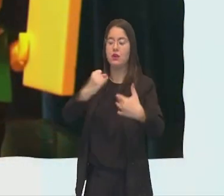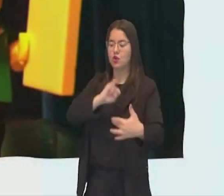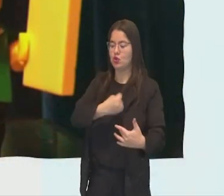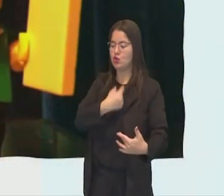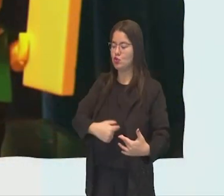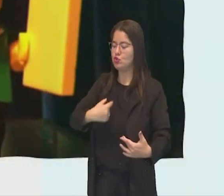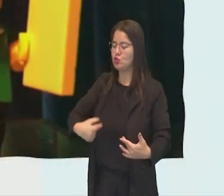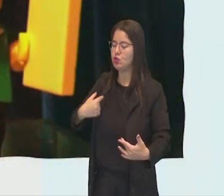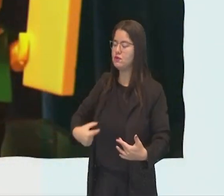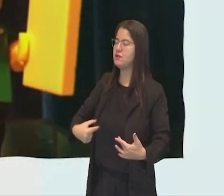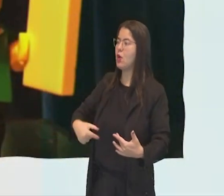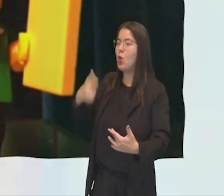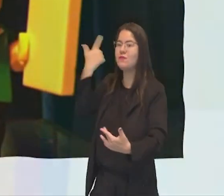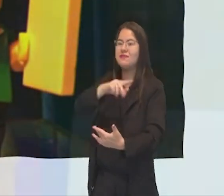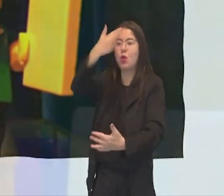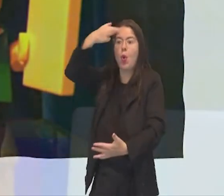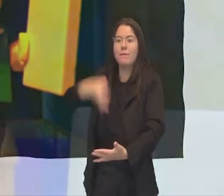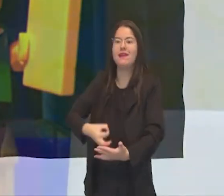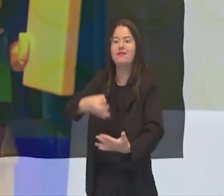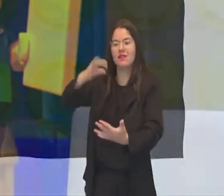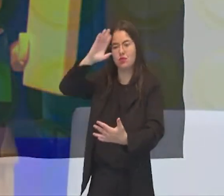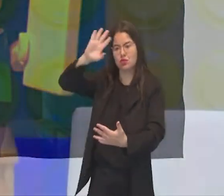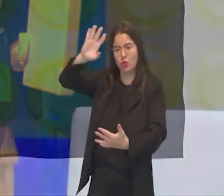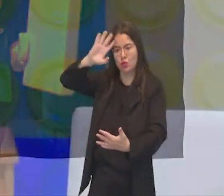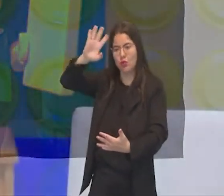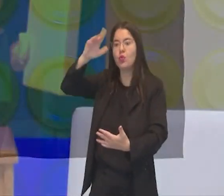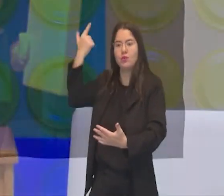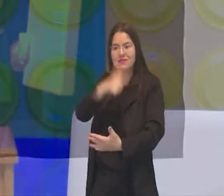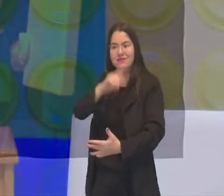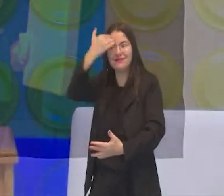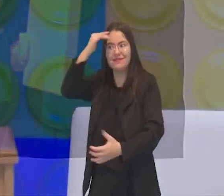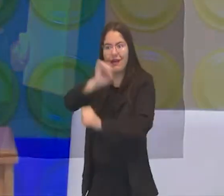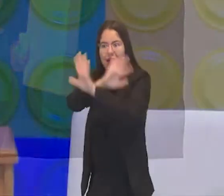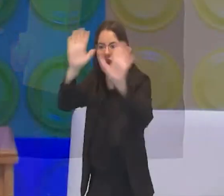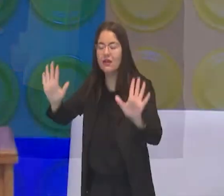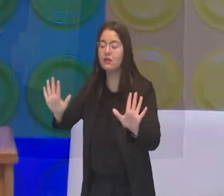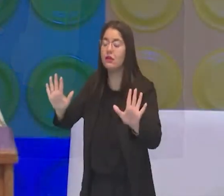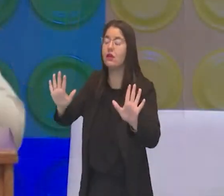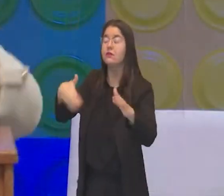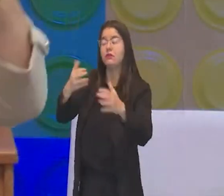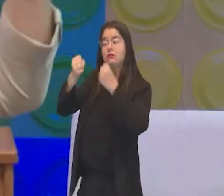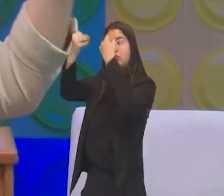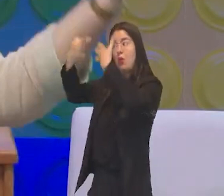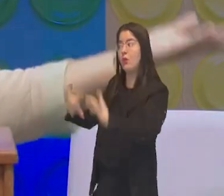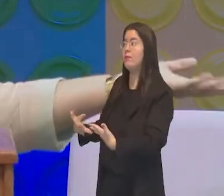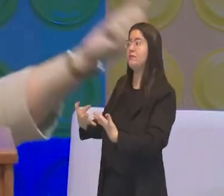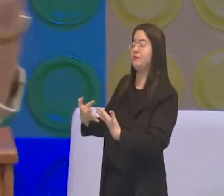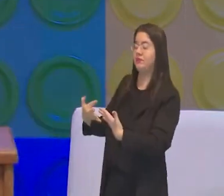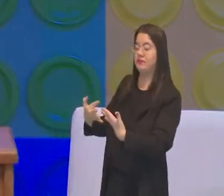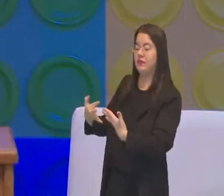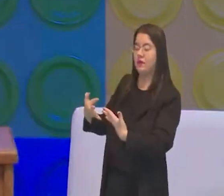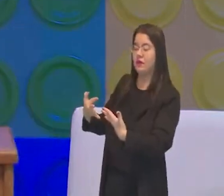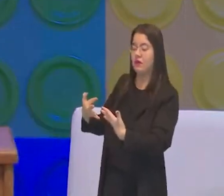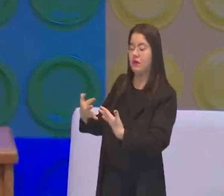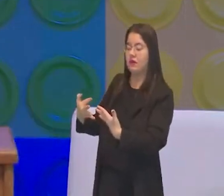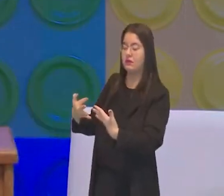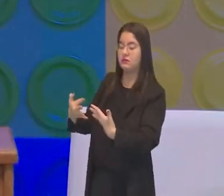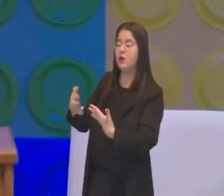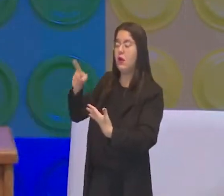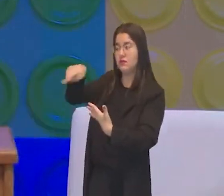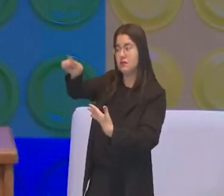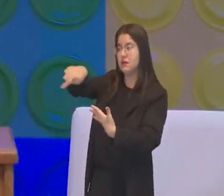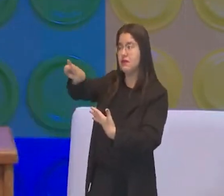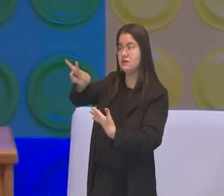a ajuda do Senhor, interpretou: dentro de 3 dias, você vai voltar para o seu posto lá no